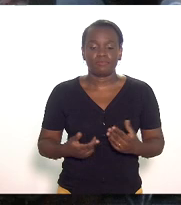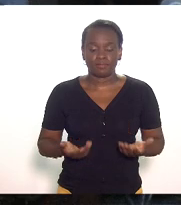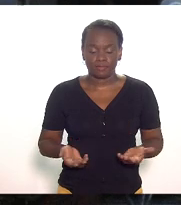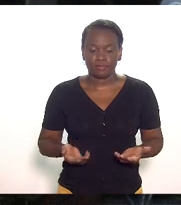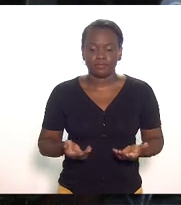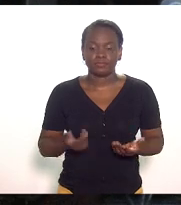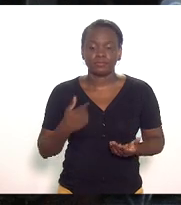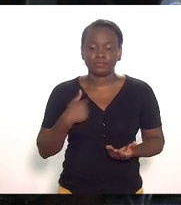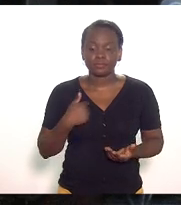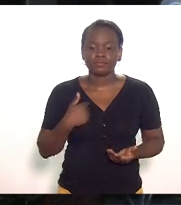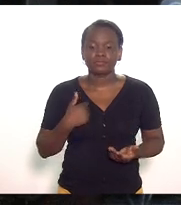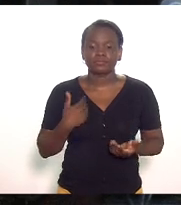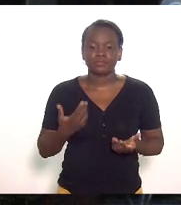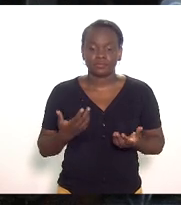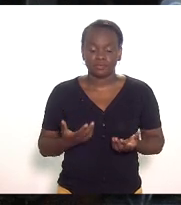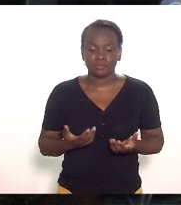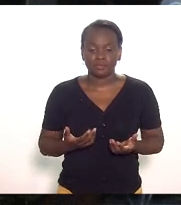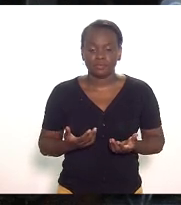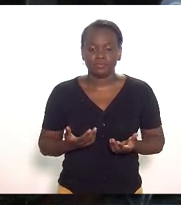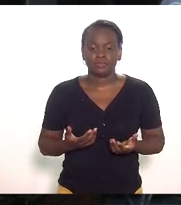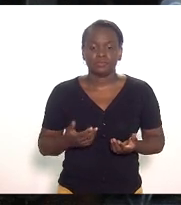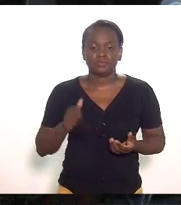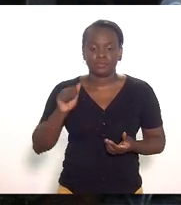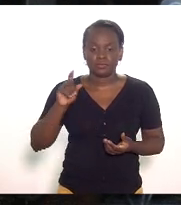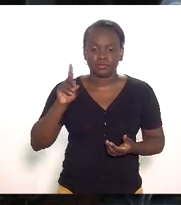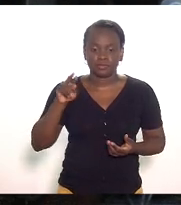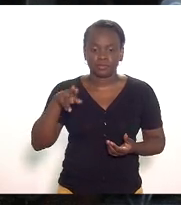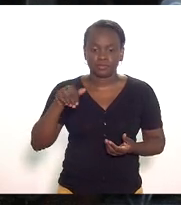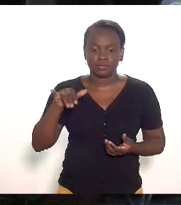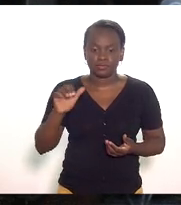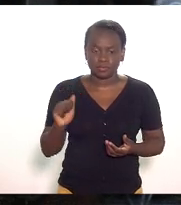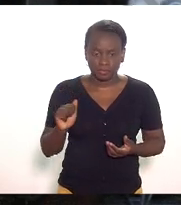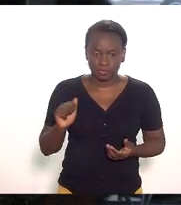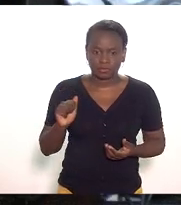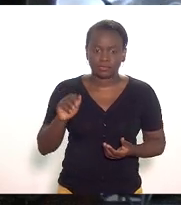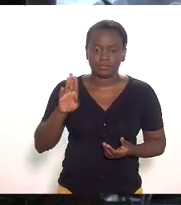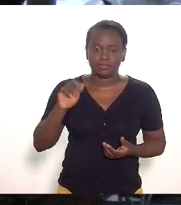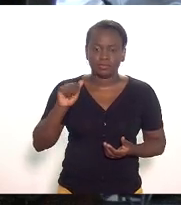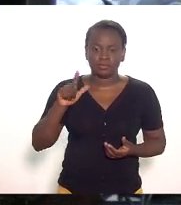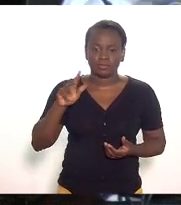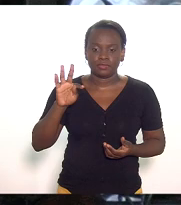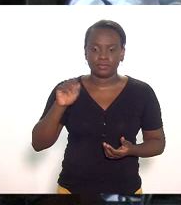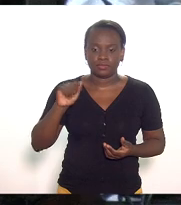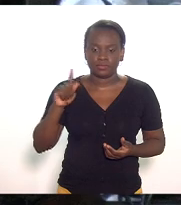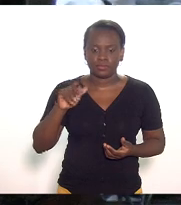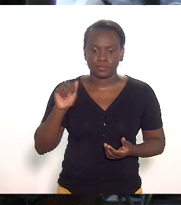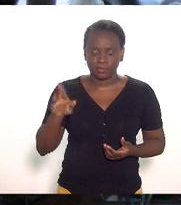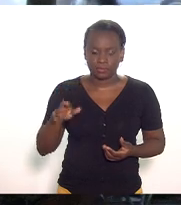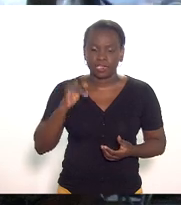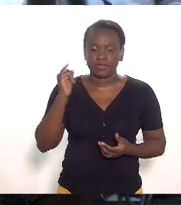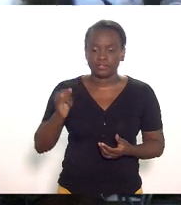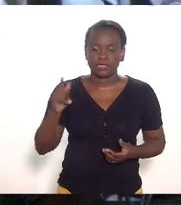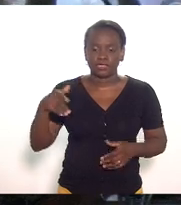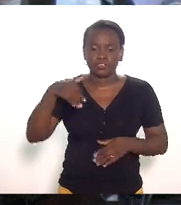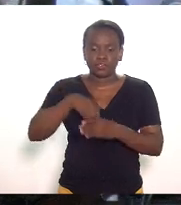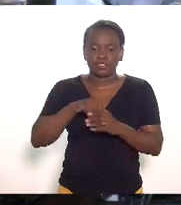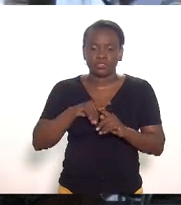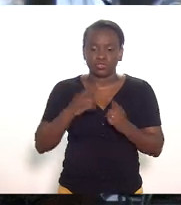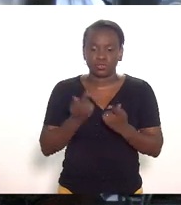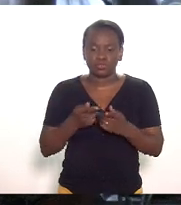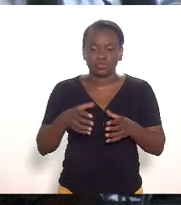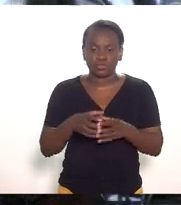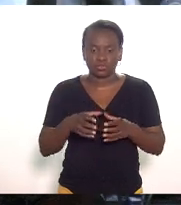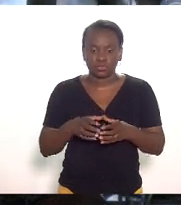Eu quero, Adriana, deputada Adriana Baltazar, só atenção, pedir para ele votar no grupo, que eu vou